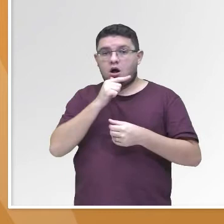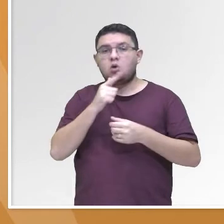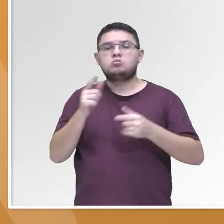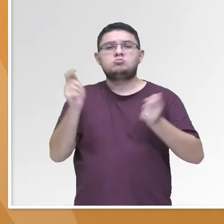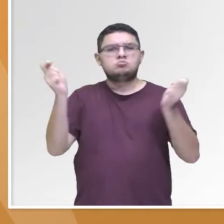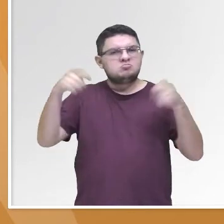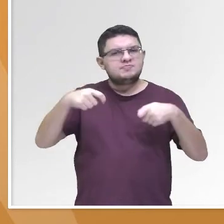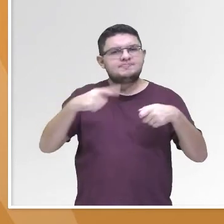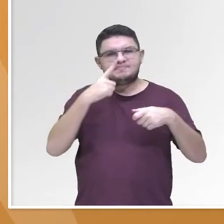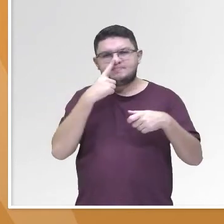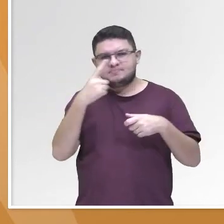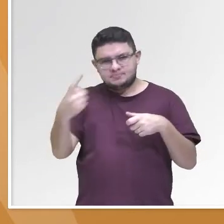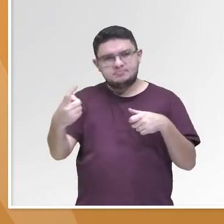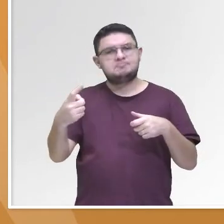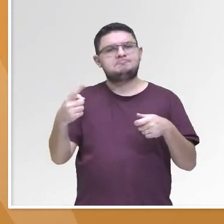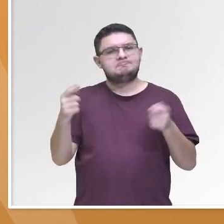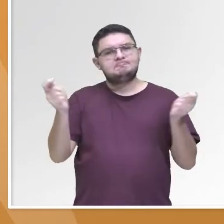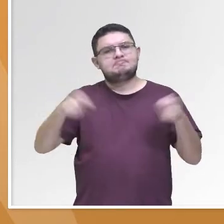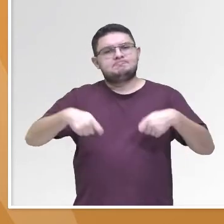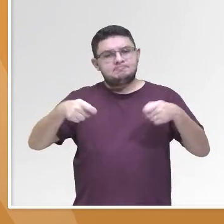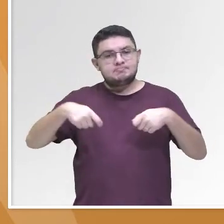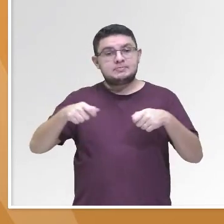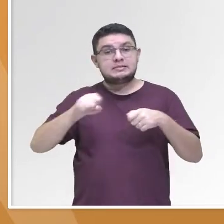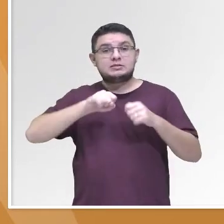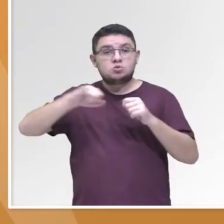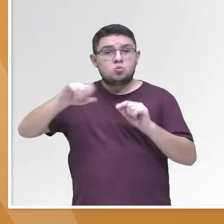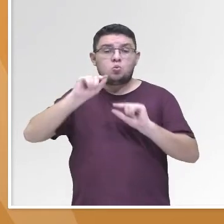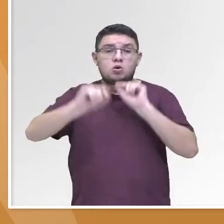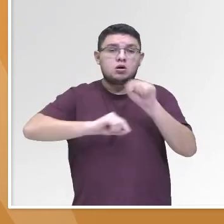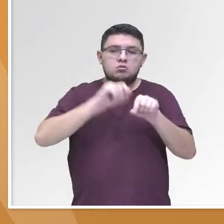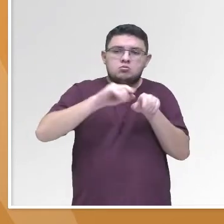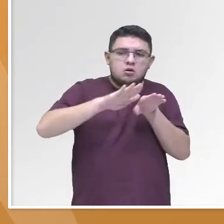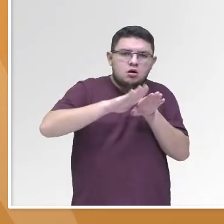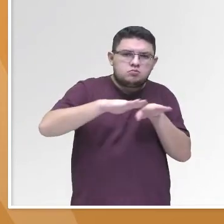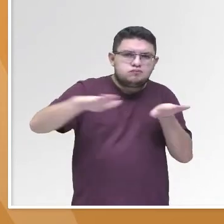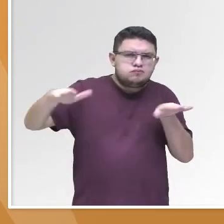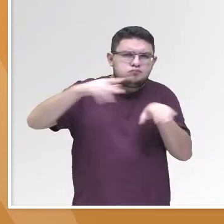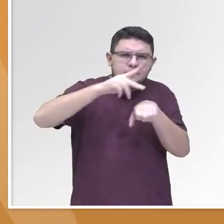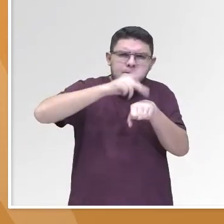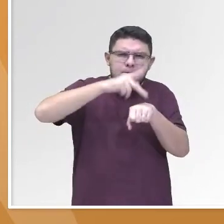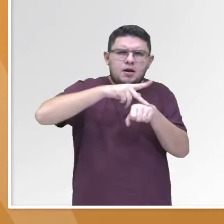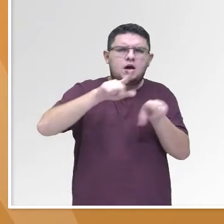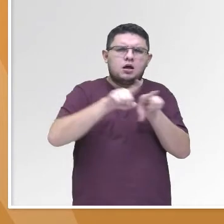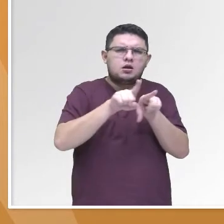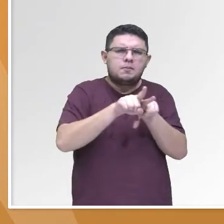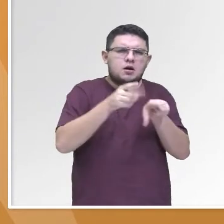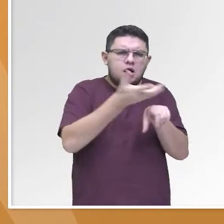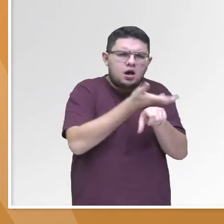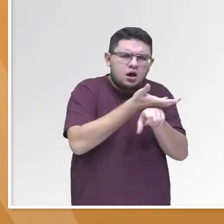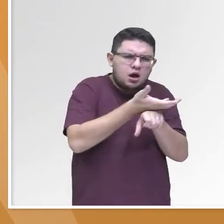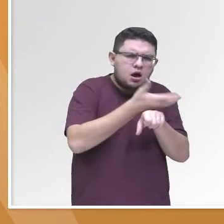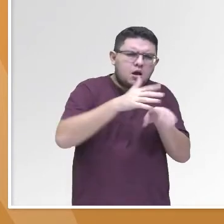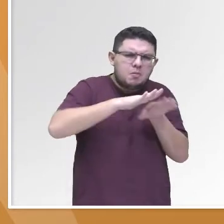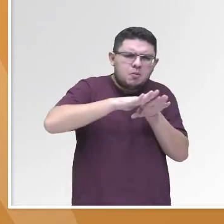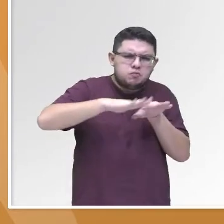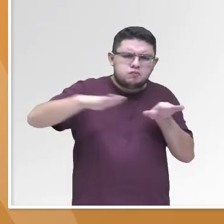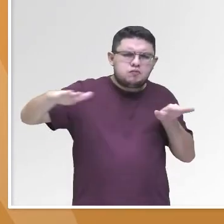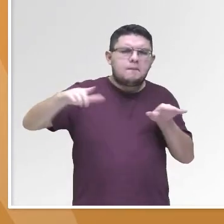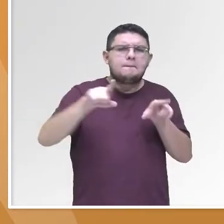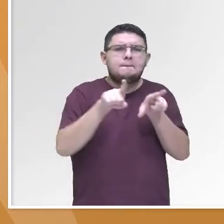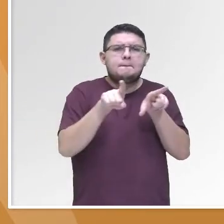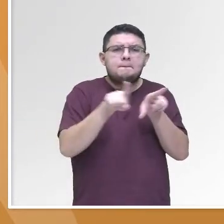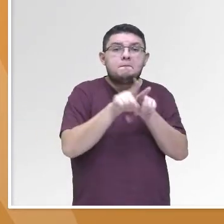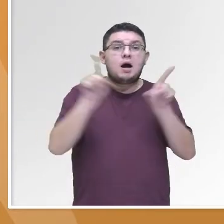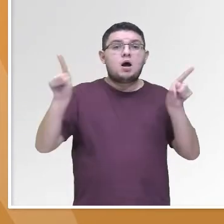colocar essa camada de argila, apesar de você inserir também a grama, protegendo ali o solo, mas